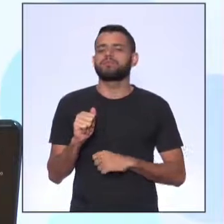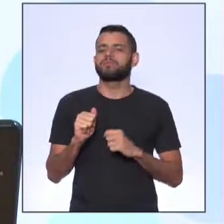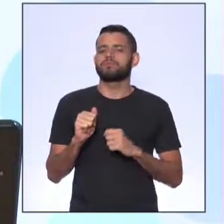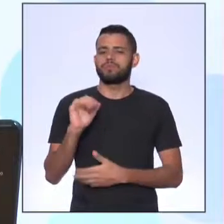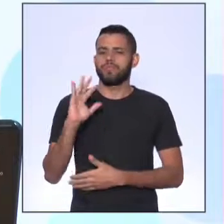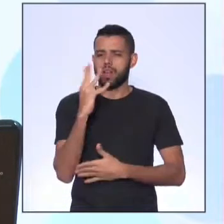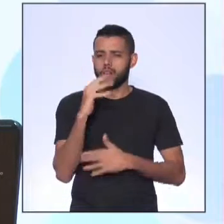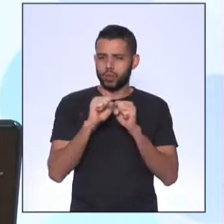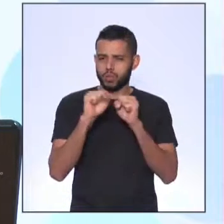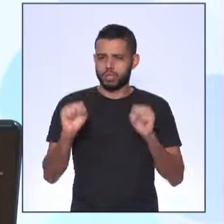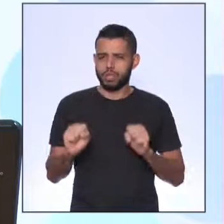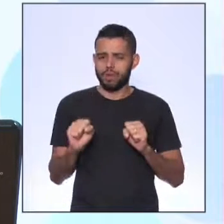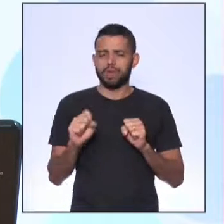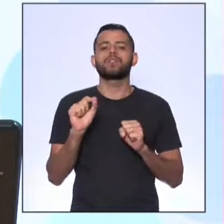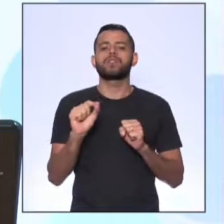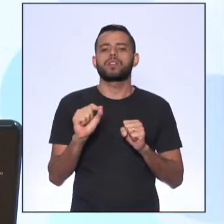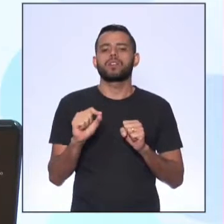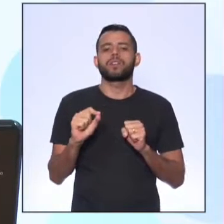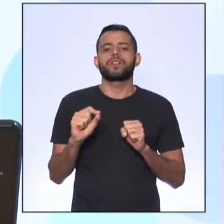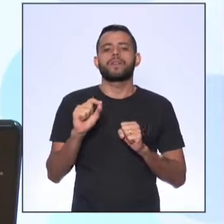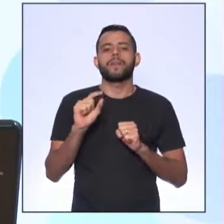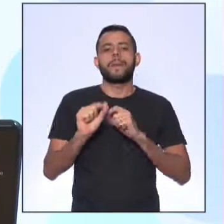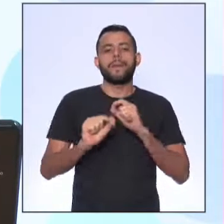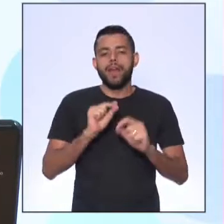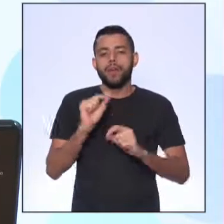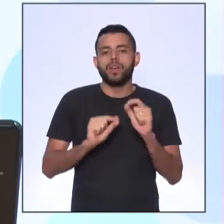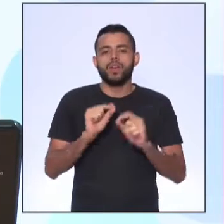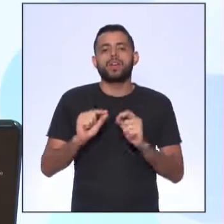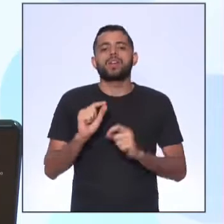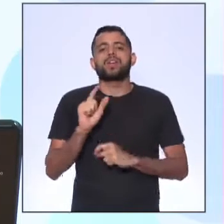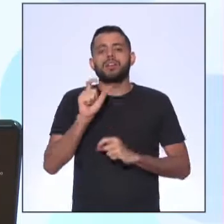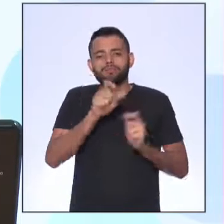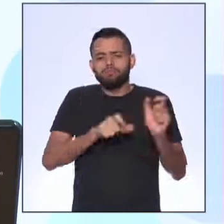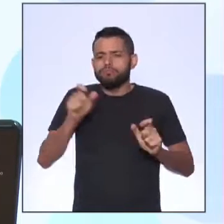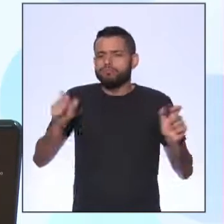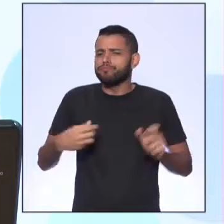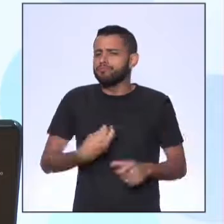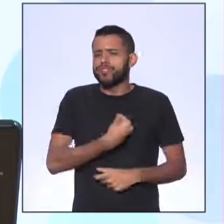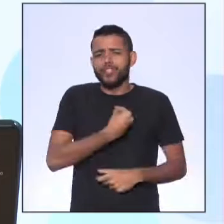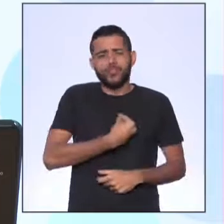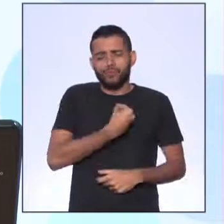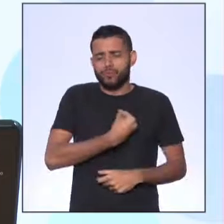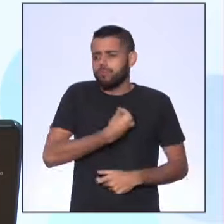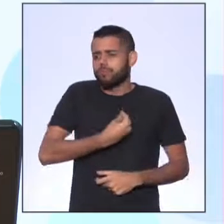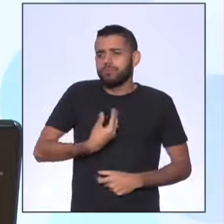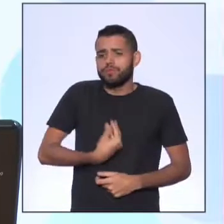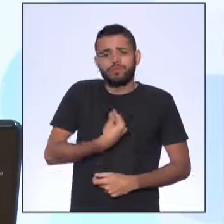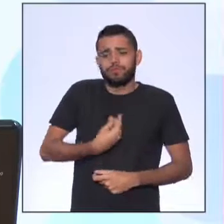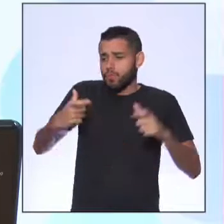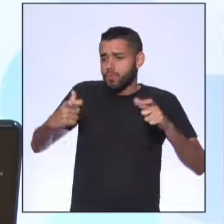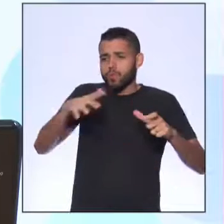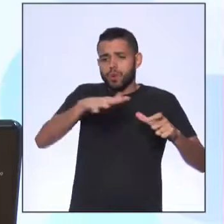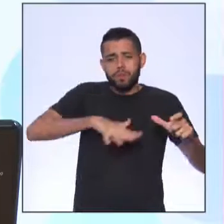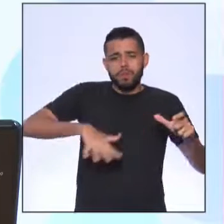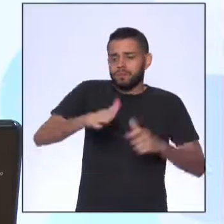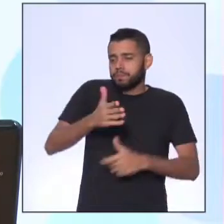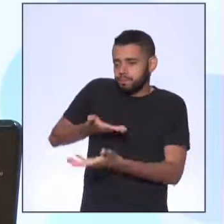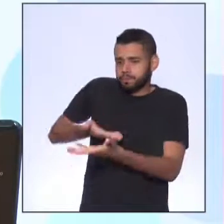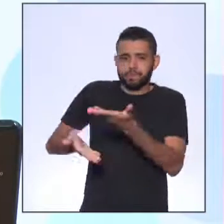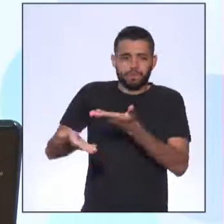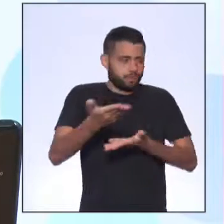Voltando, ecossistema são seres vivos interagindo com o ambiente, tá? Os seres não vivos ou